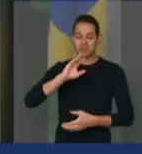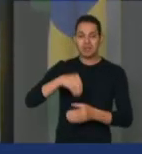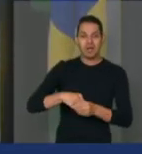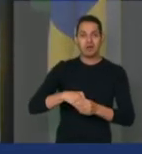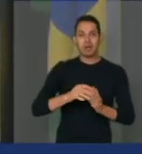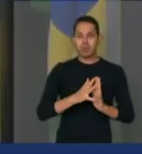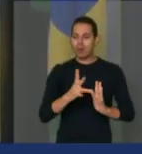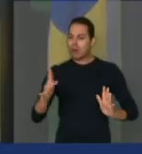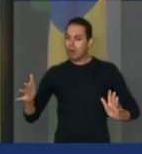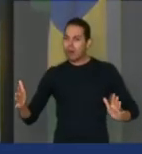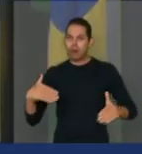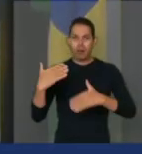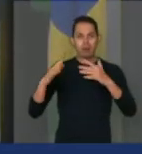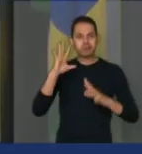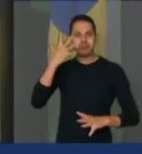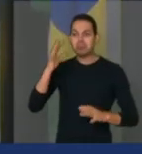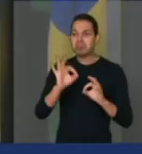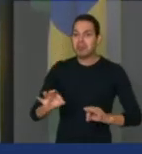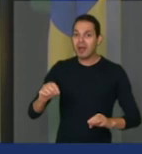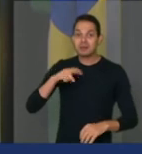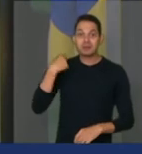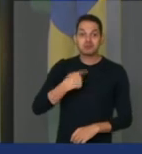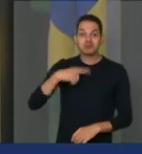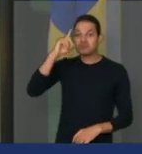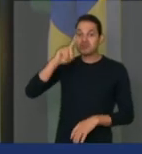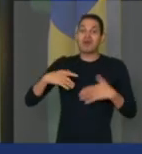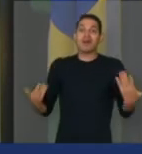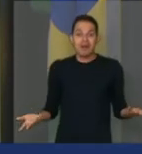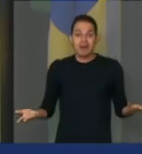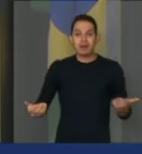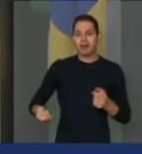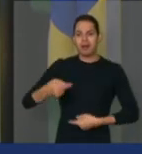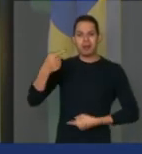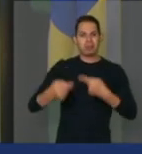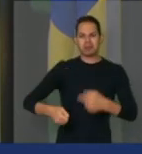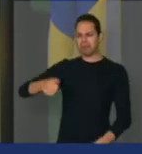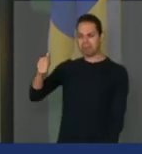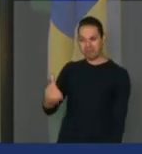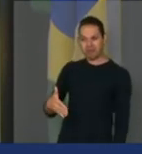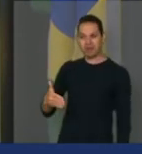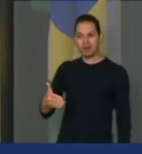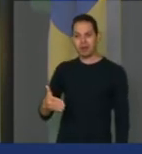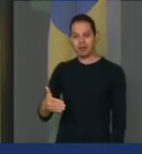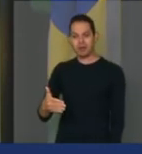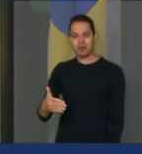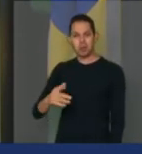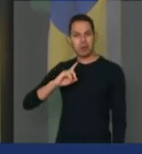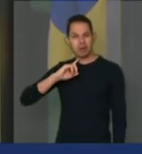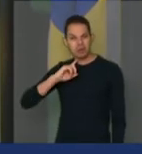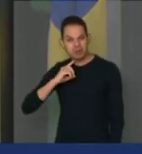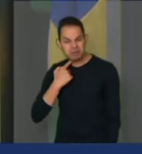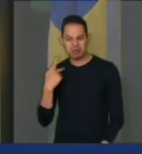não andam pensou aqui todos sabemos que representa aquela política putrefata é mais sujo que pau de